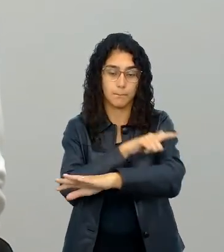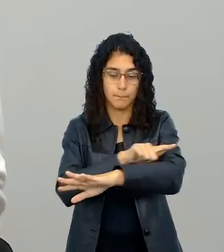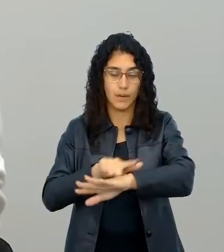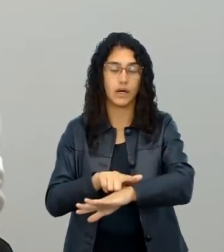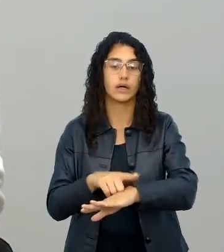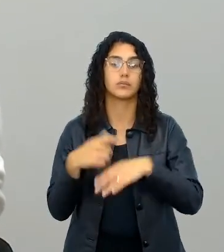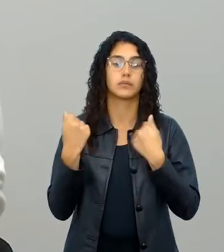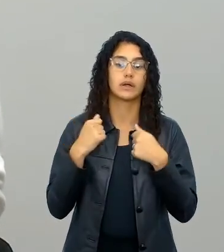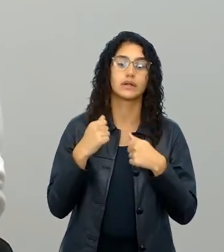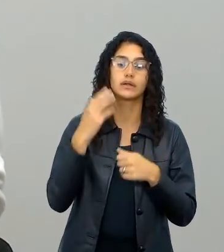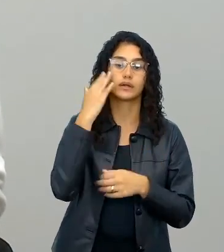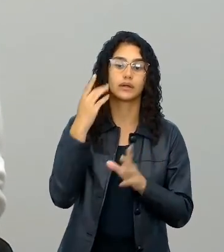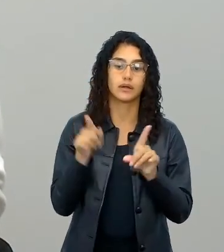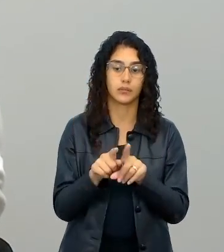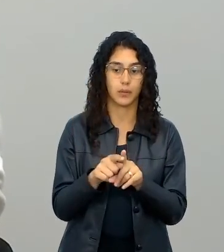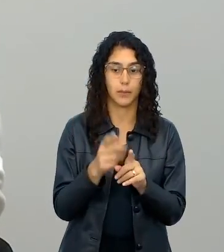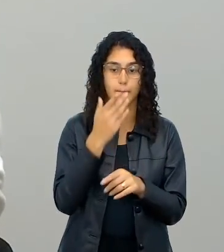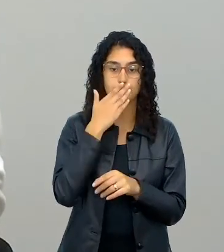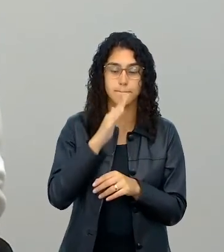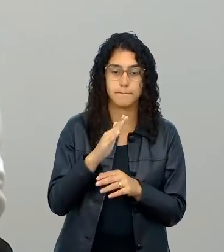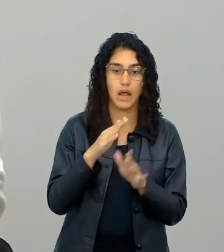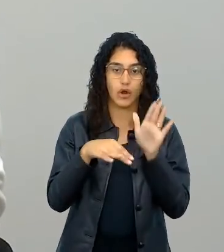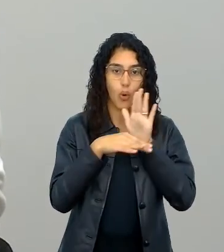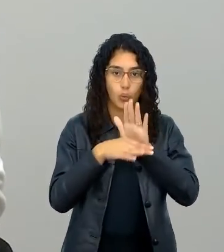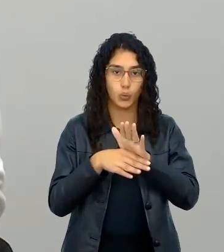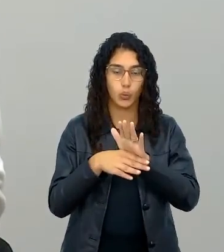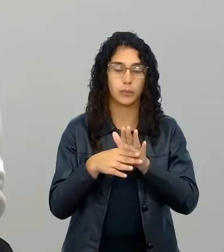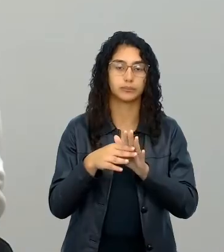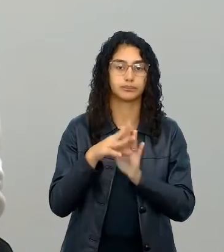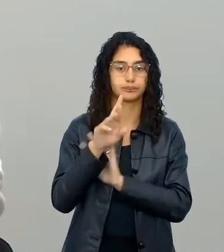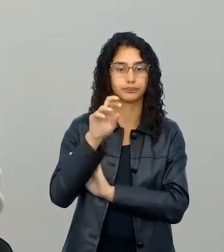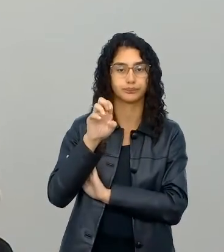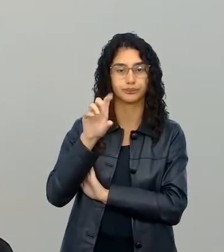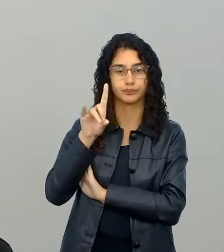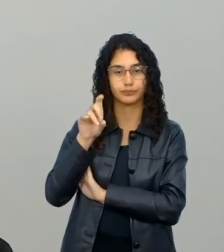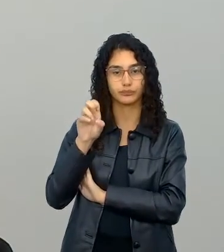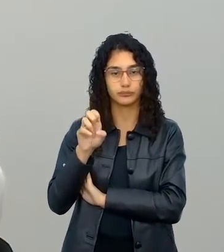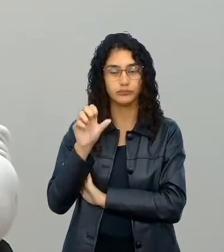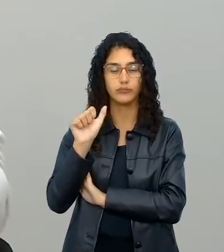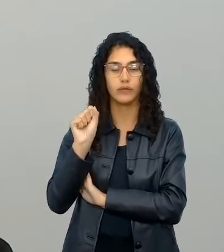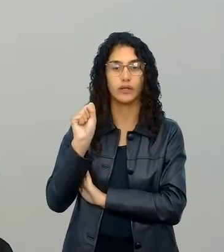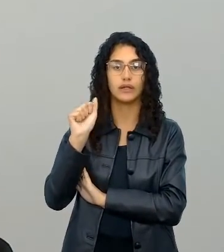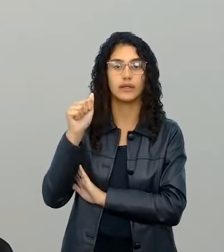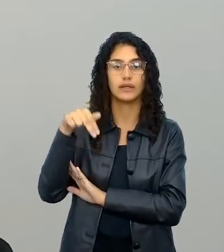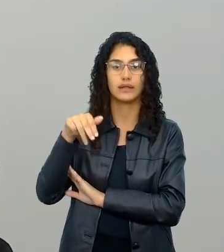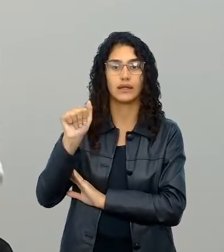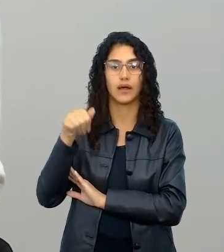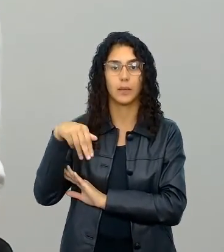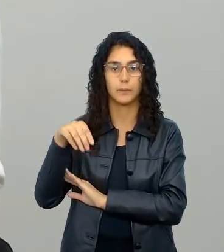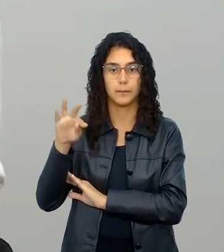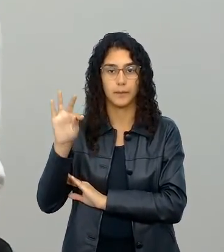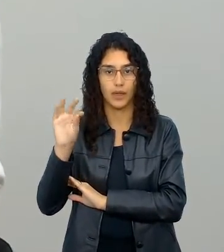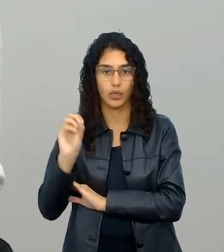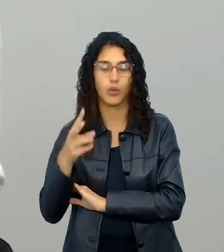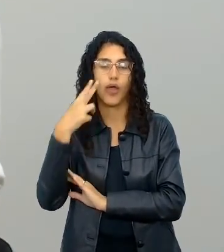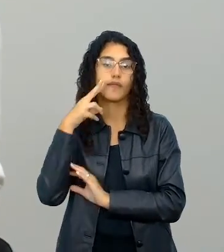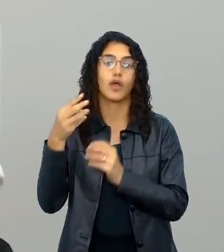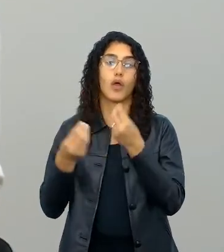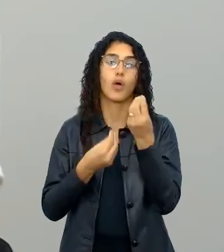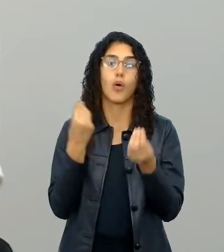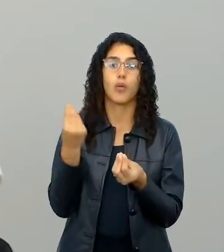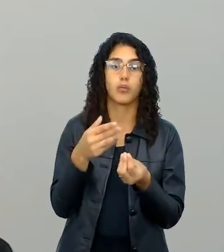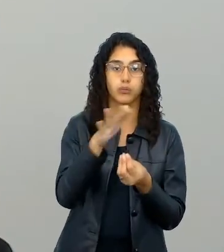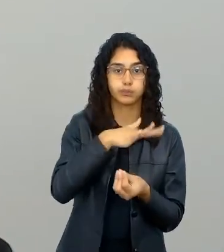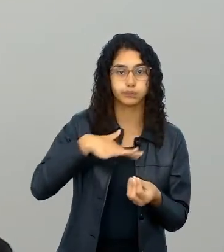importante a gente entender que quando a gente pede rede de saneamento básico, né? Observar essa rede, ver o quanto